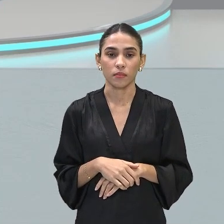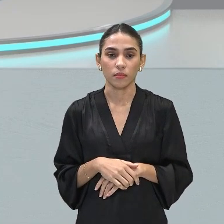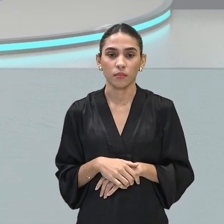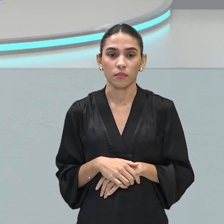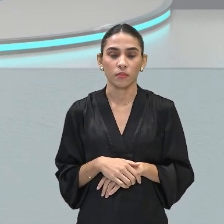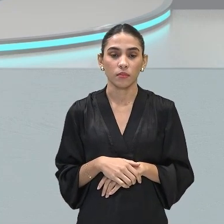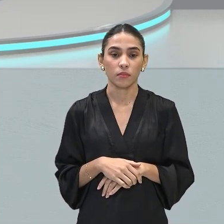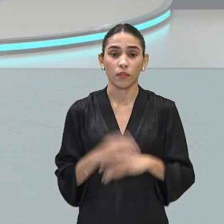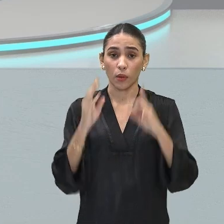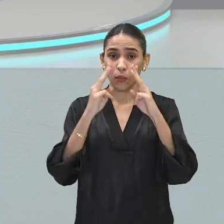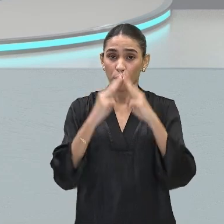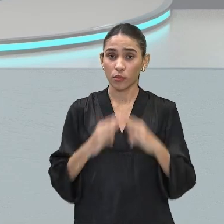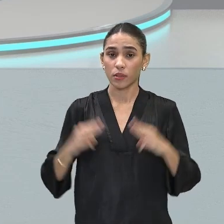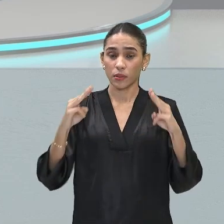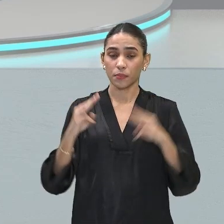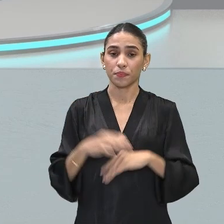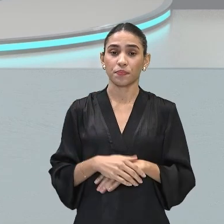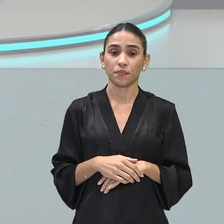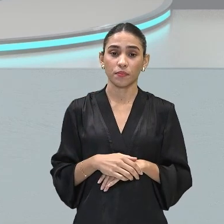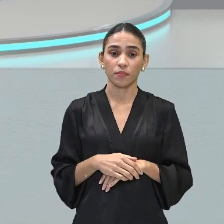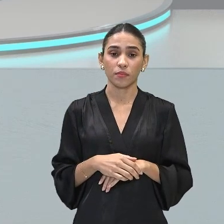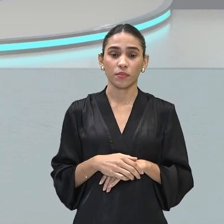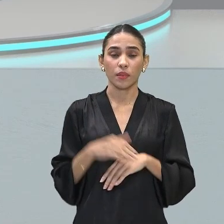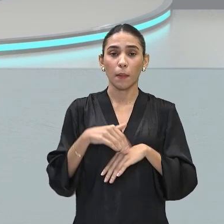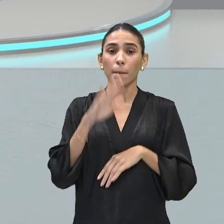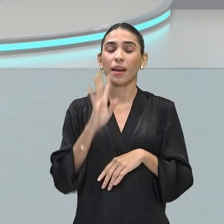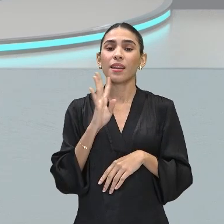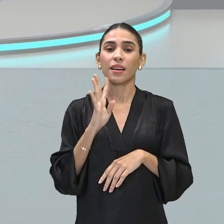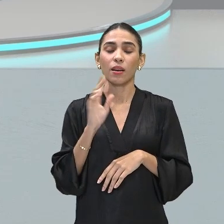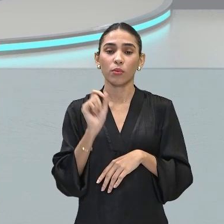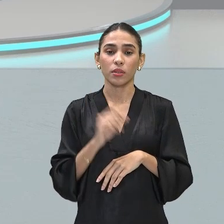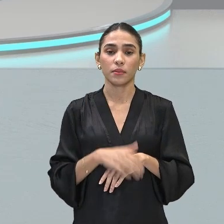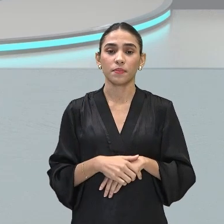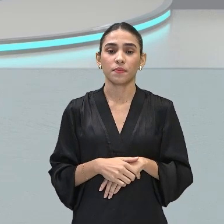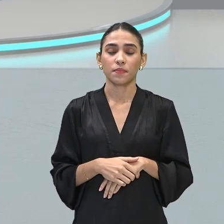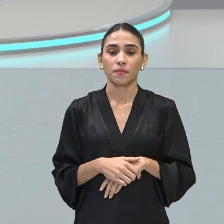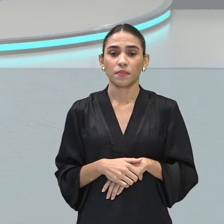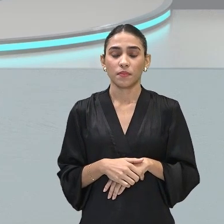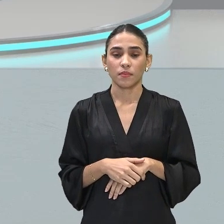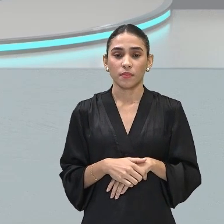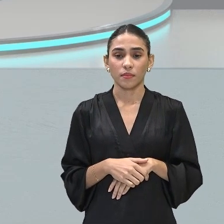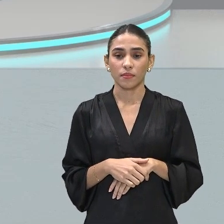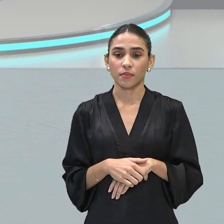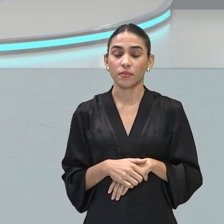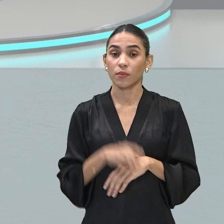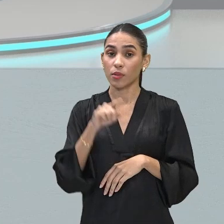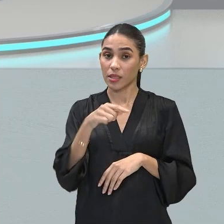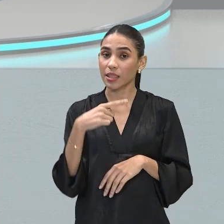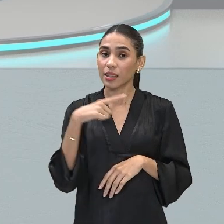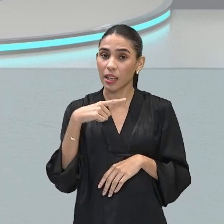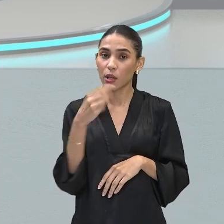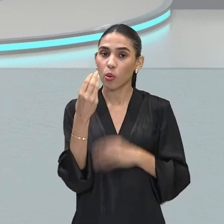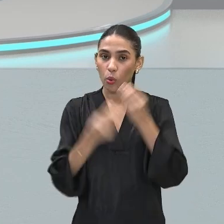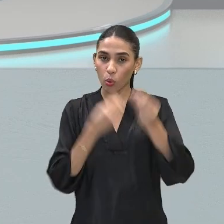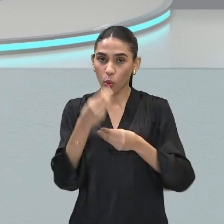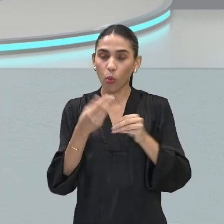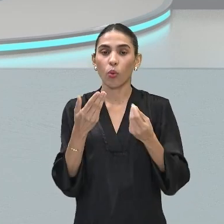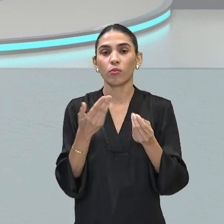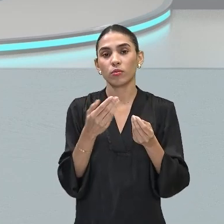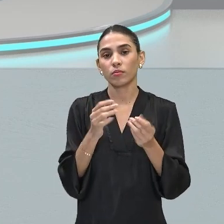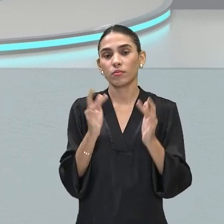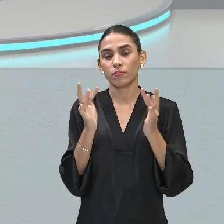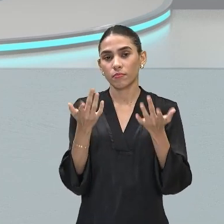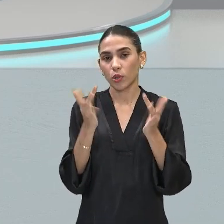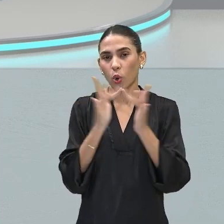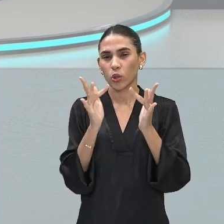no Museu do Inhotim. E o que é mais legal, gente, é que a gente tem acesso à tecnologia,